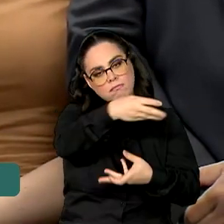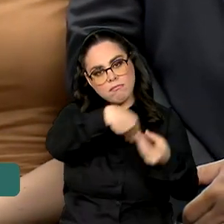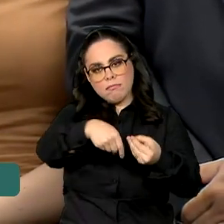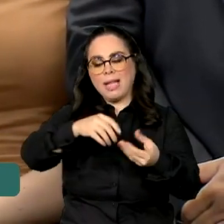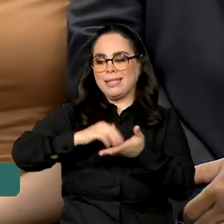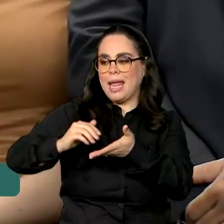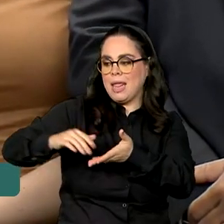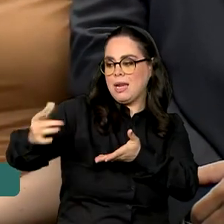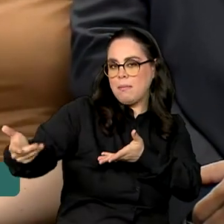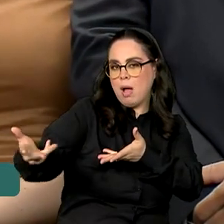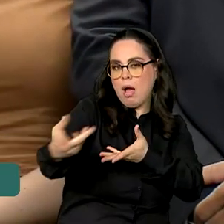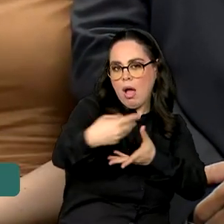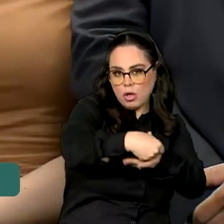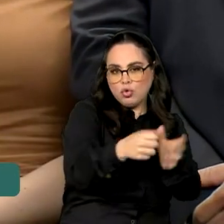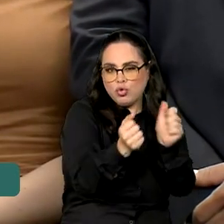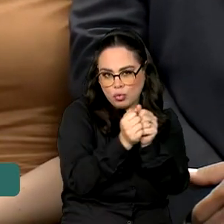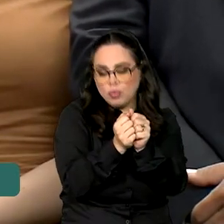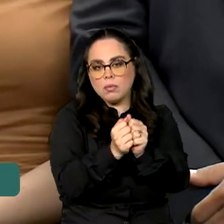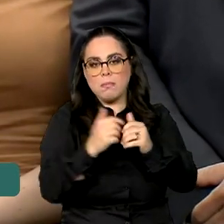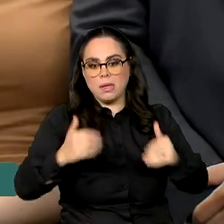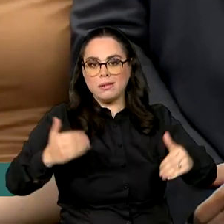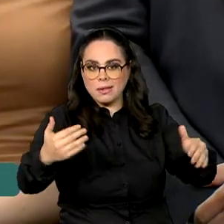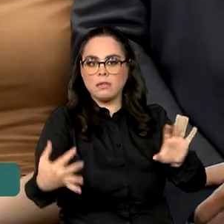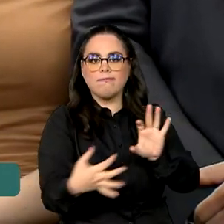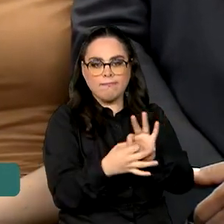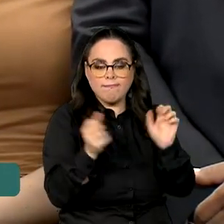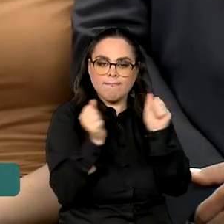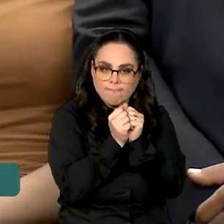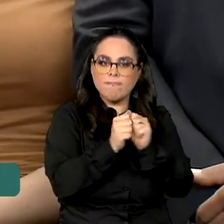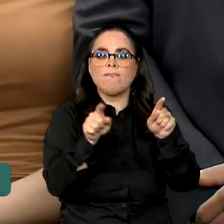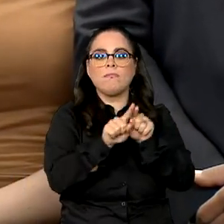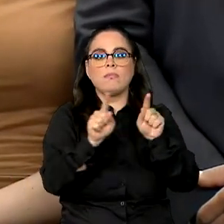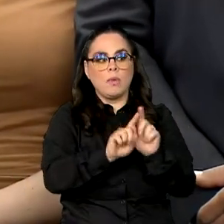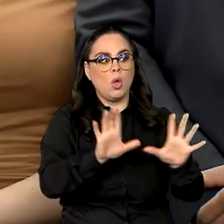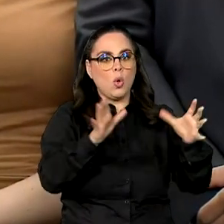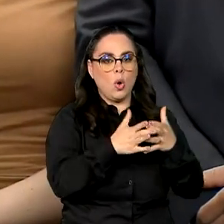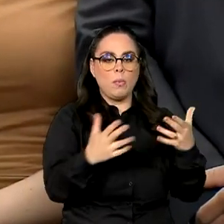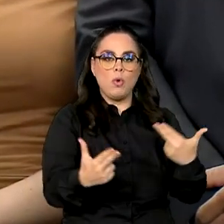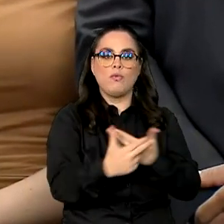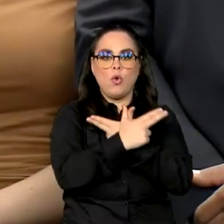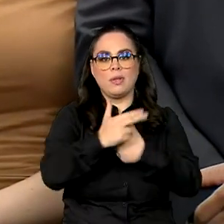outras secretarias eh tem feito e com com a equipe da força nacional do SUS